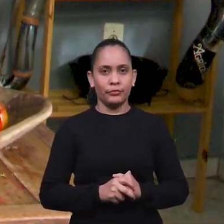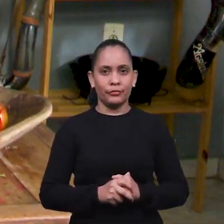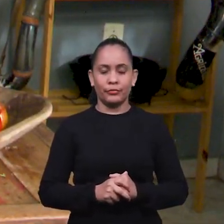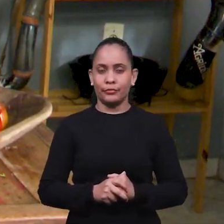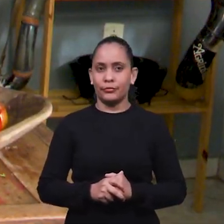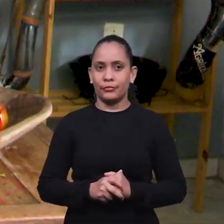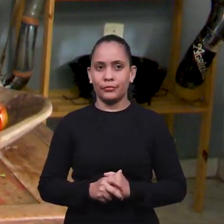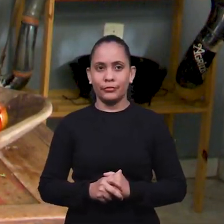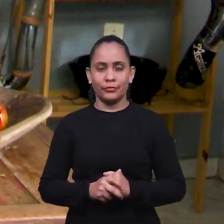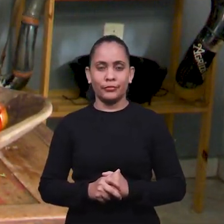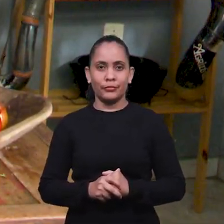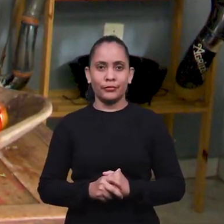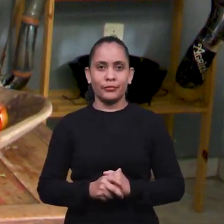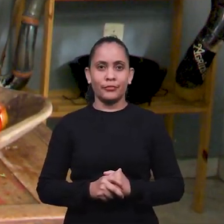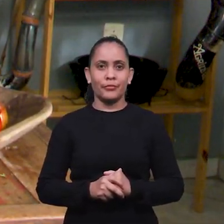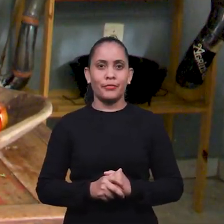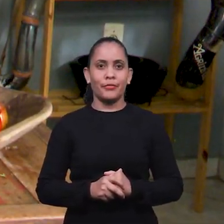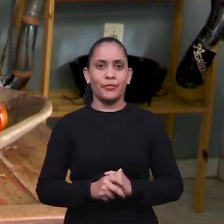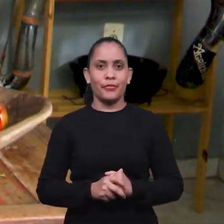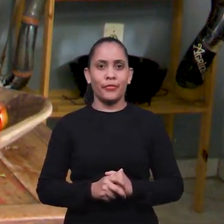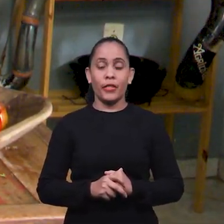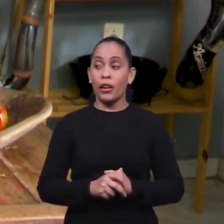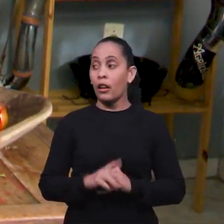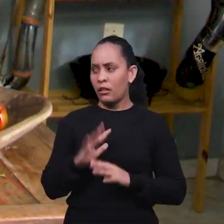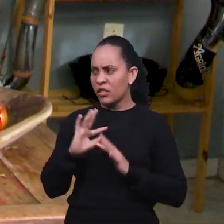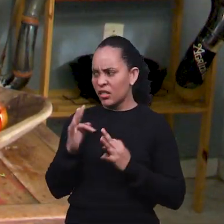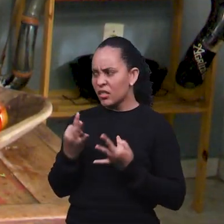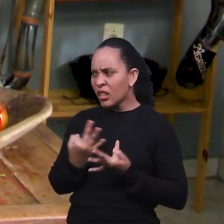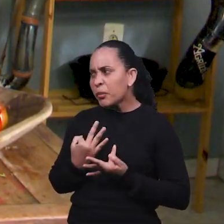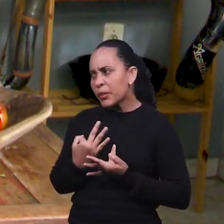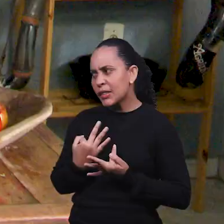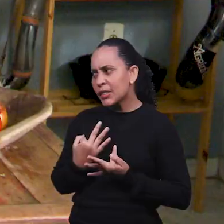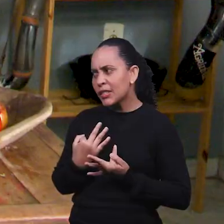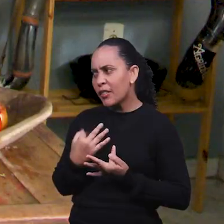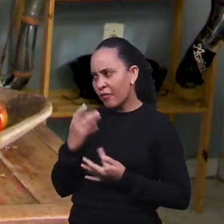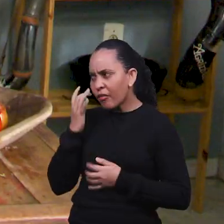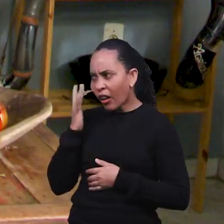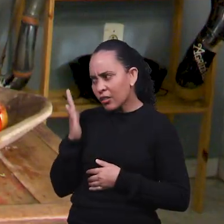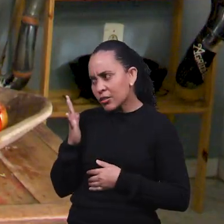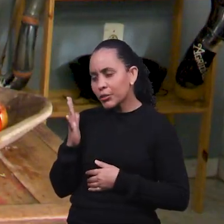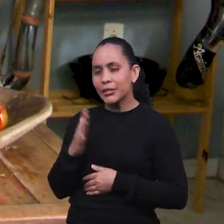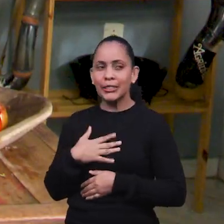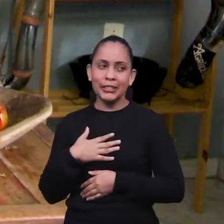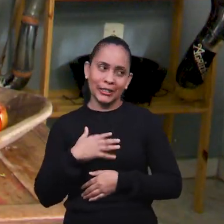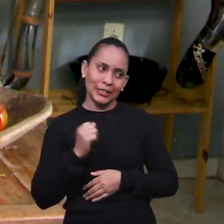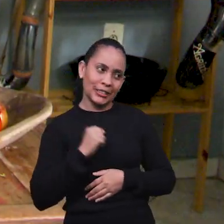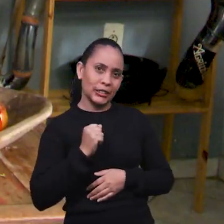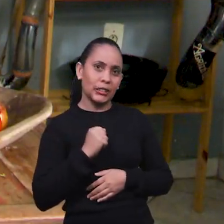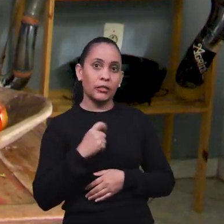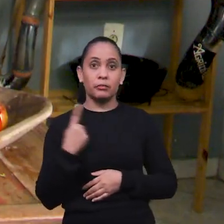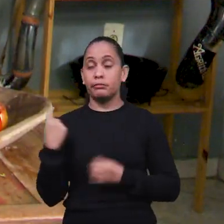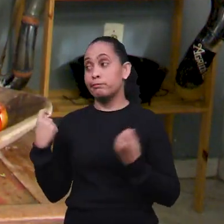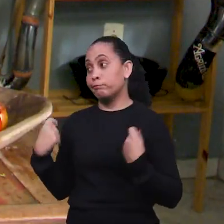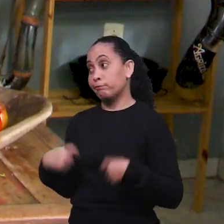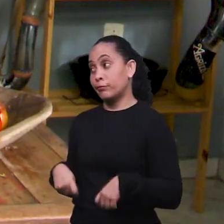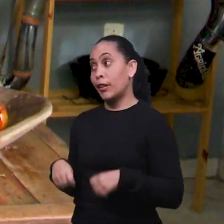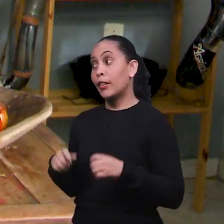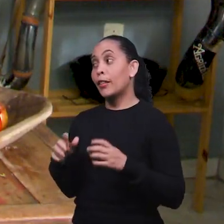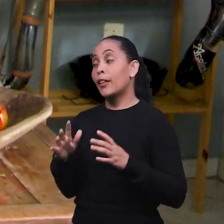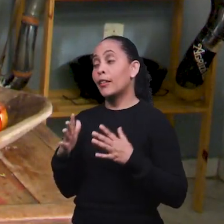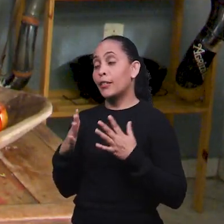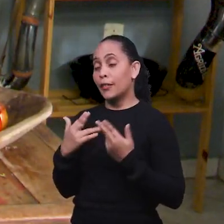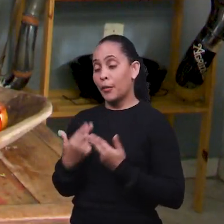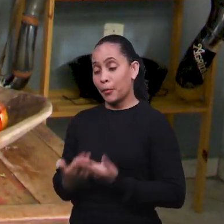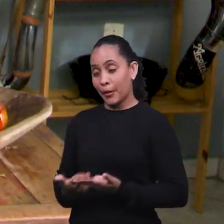Ficou simples até aqui, irmã Glória? Fácil, né? É Fácil. só ter